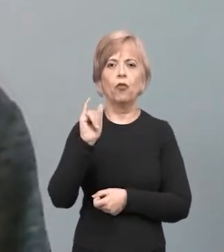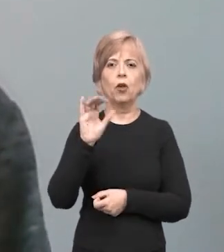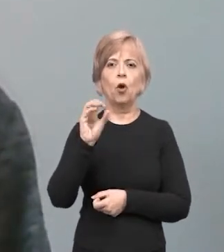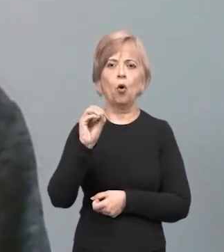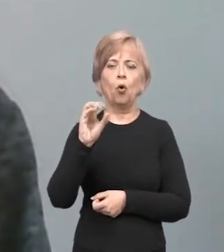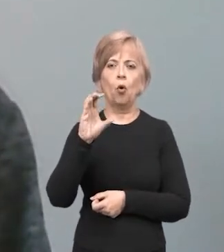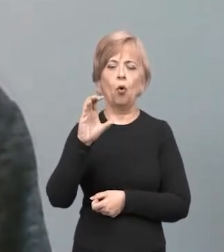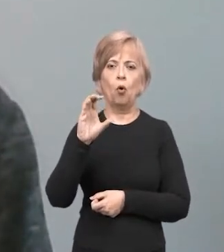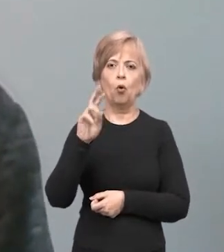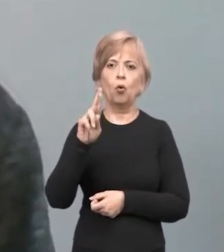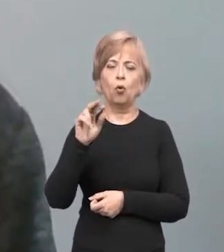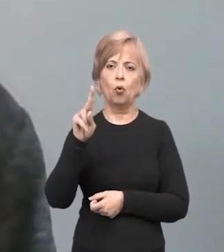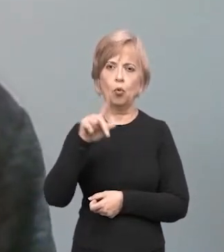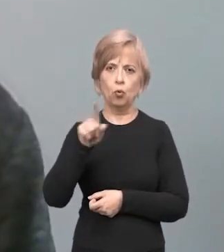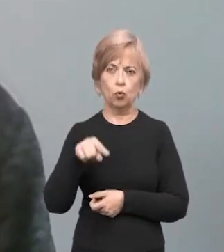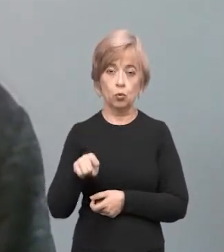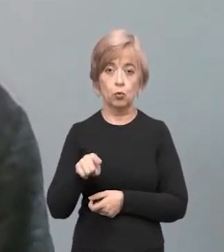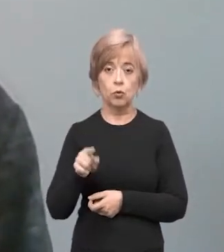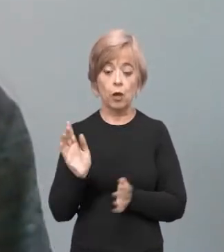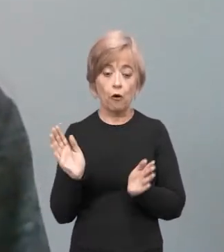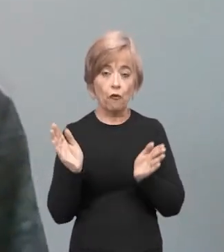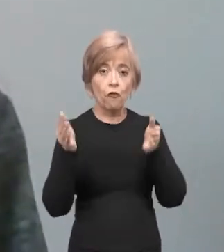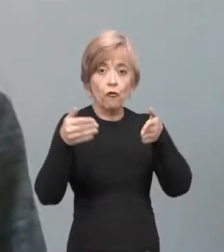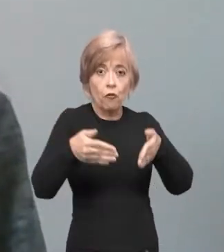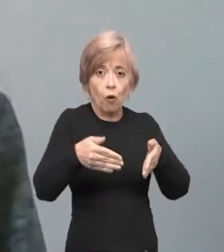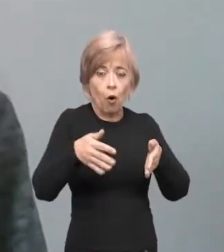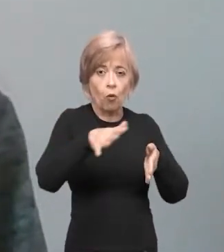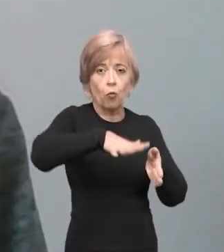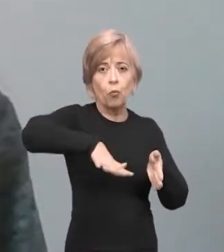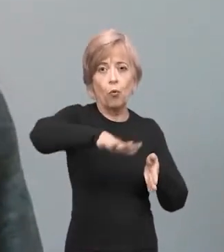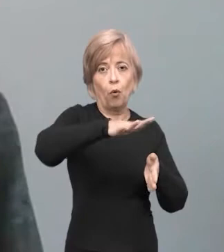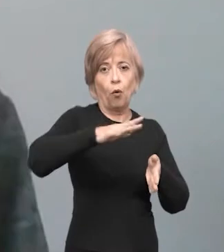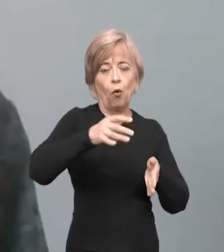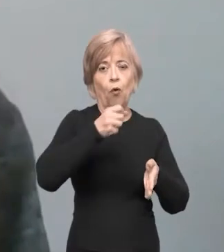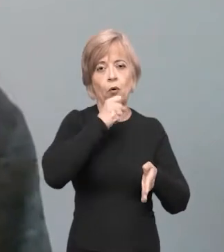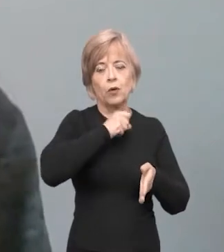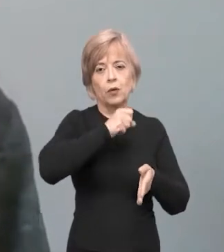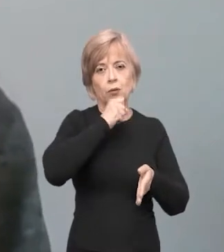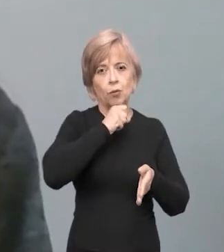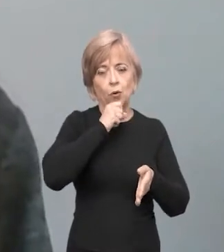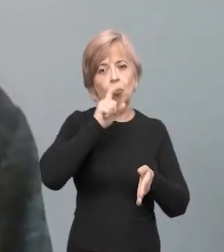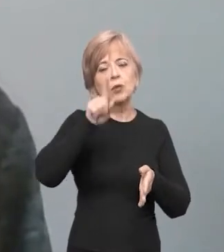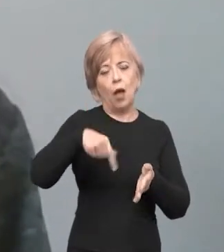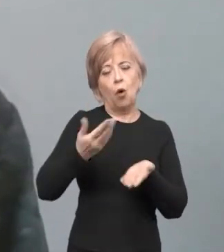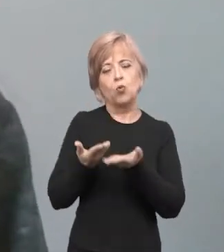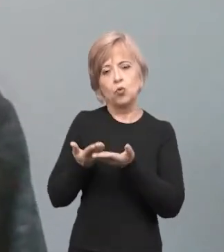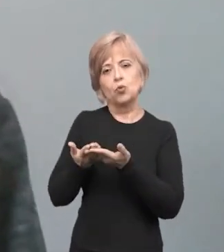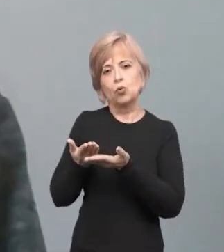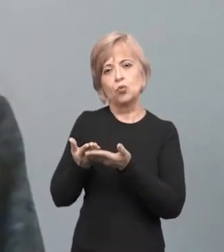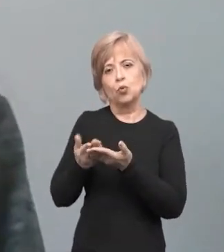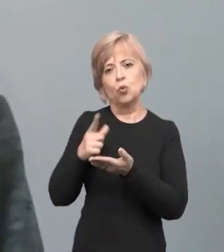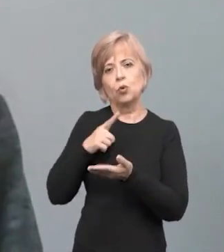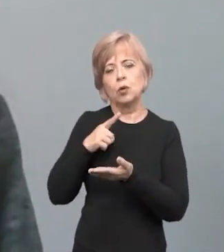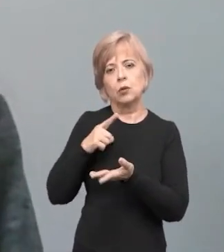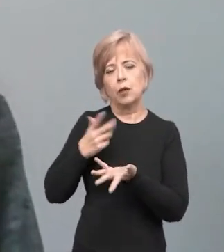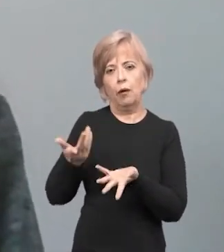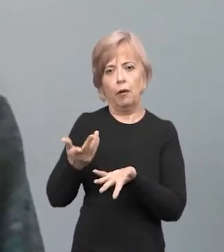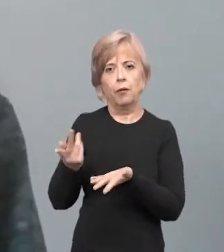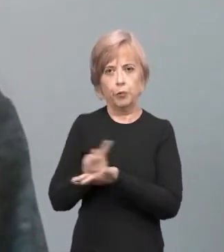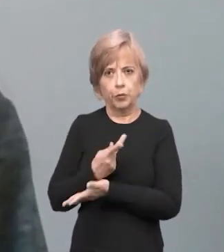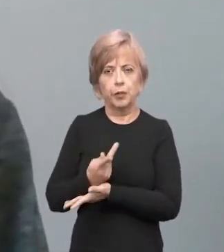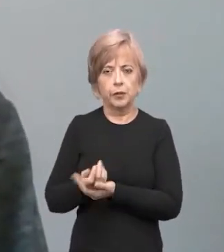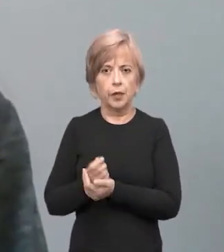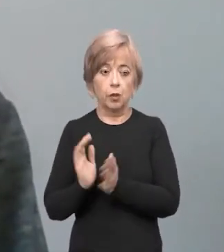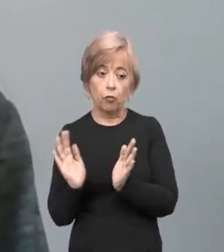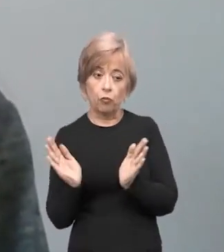né, e aí voltado para a população idosa voltado, é um estudo, né, que está sendo